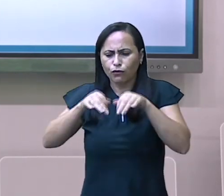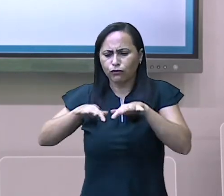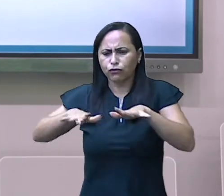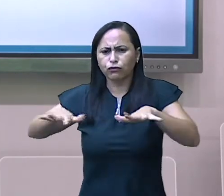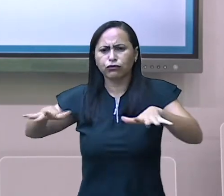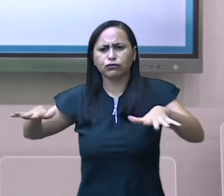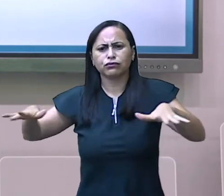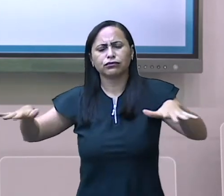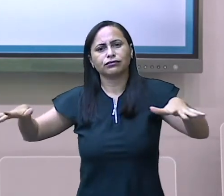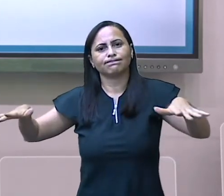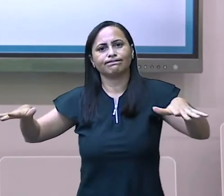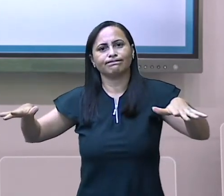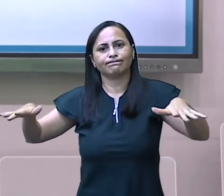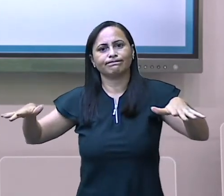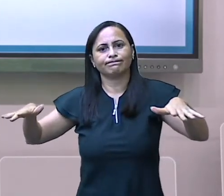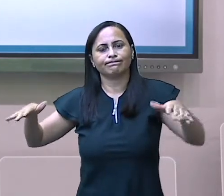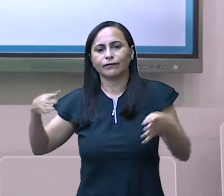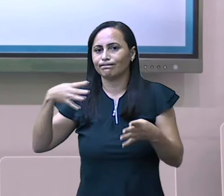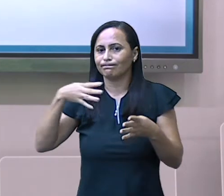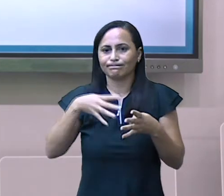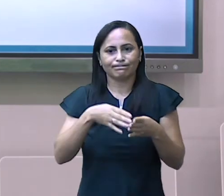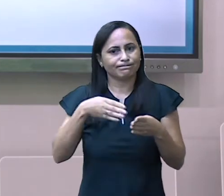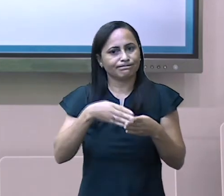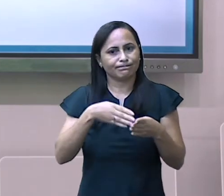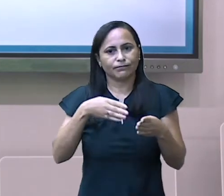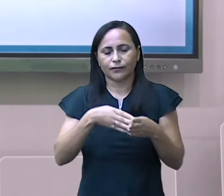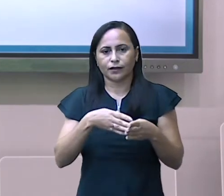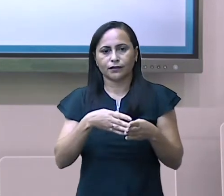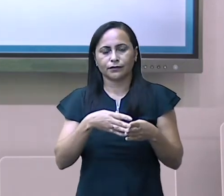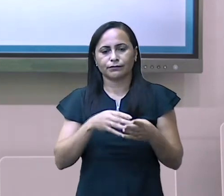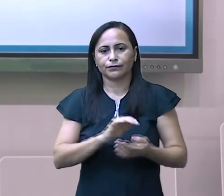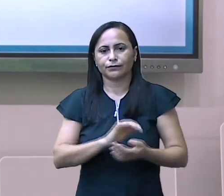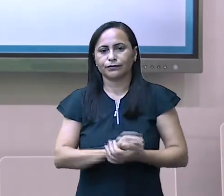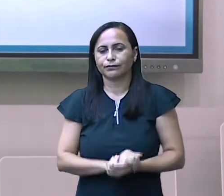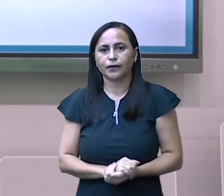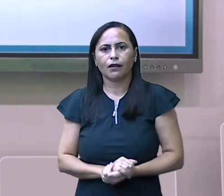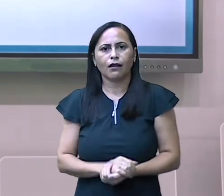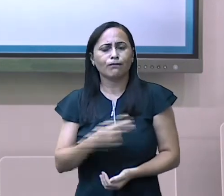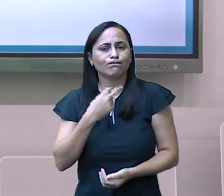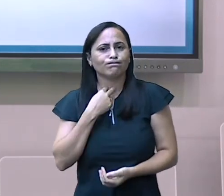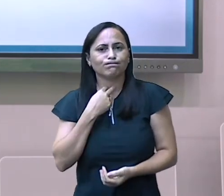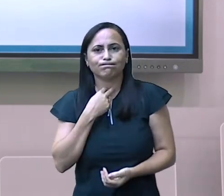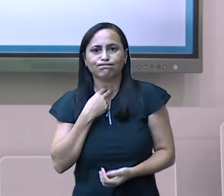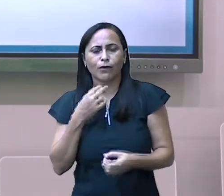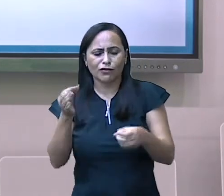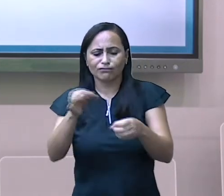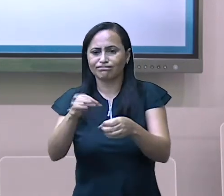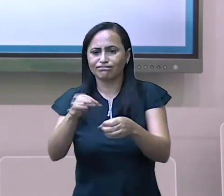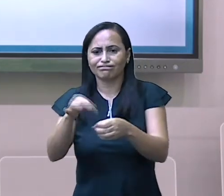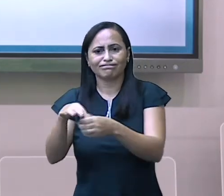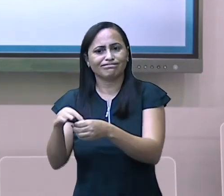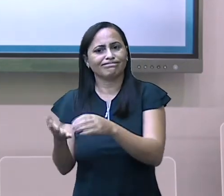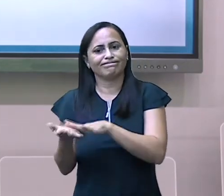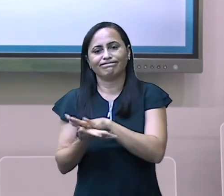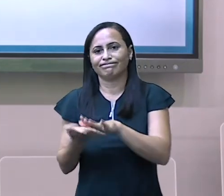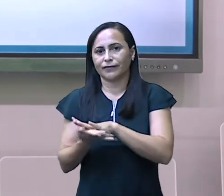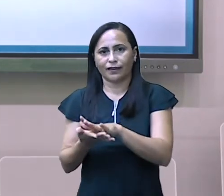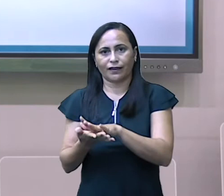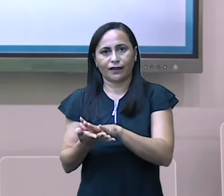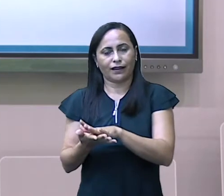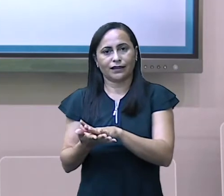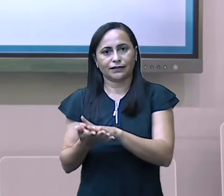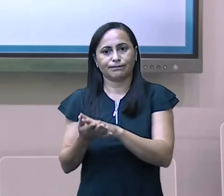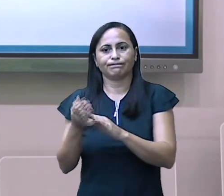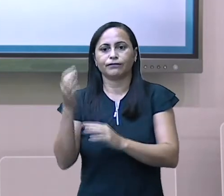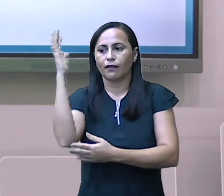no solo. Então, não é possível produzir nada, né? Porque a raiz da planta,